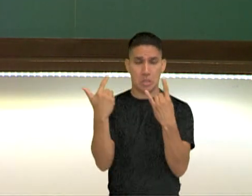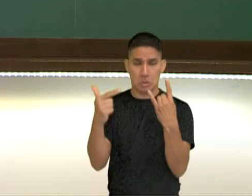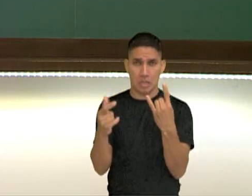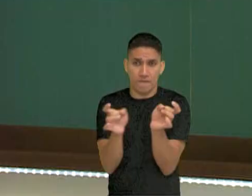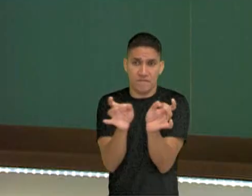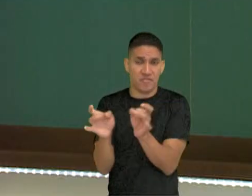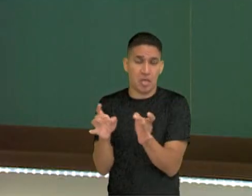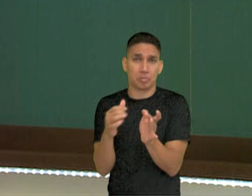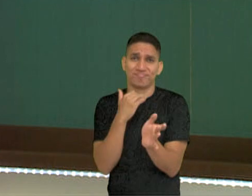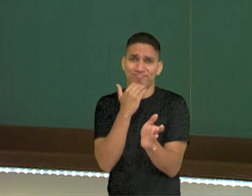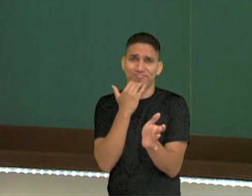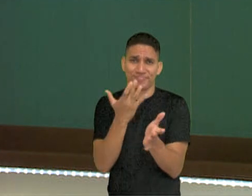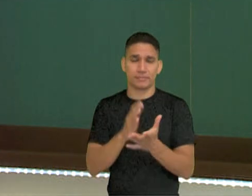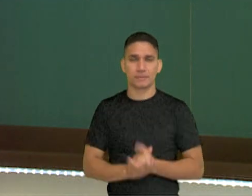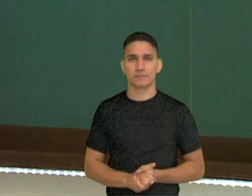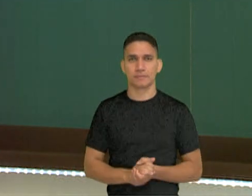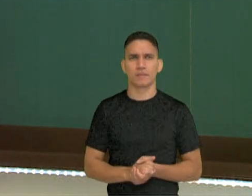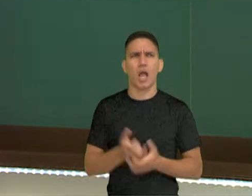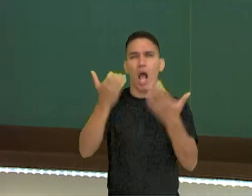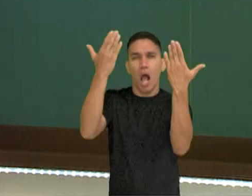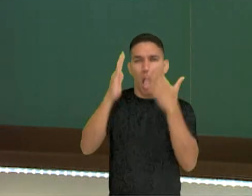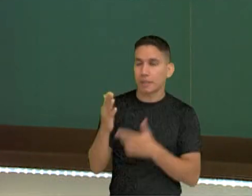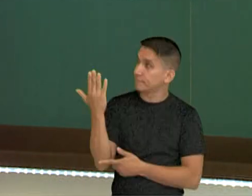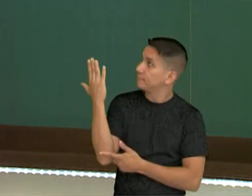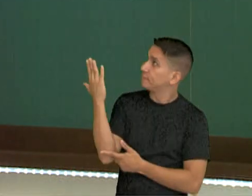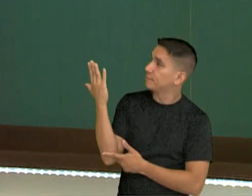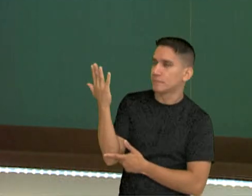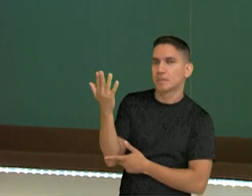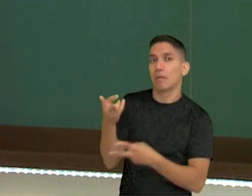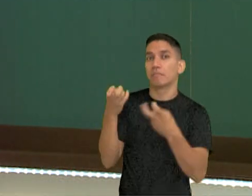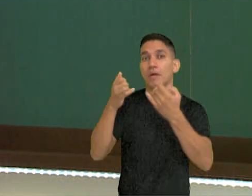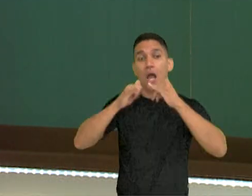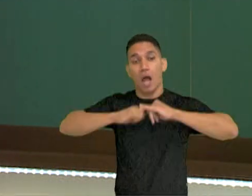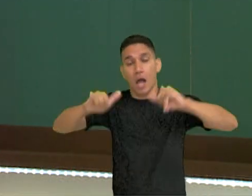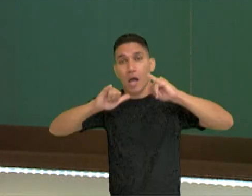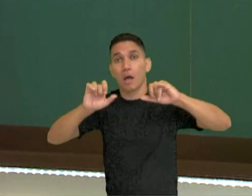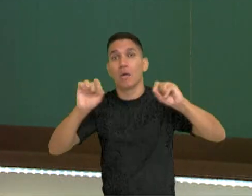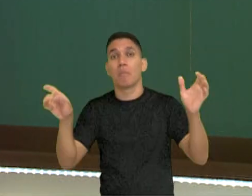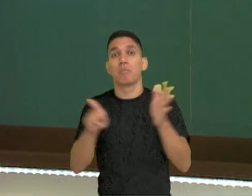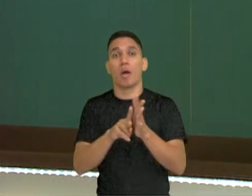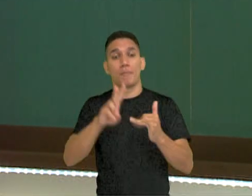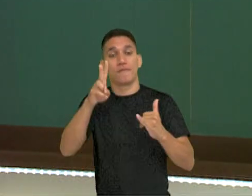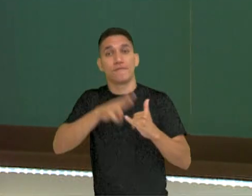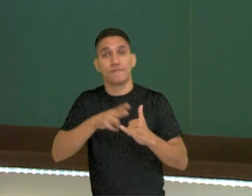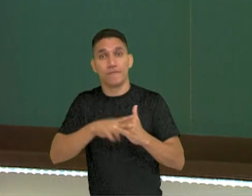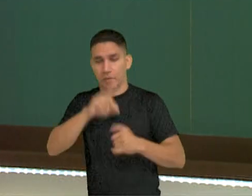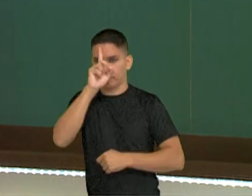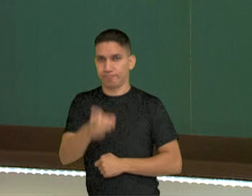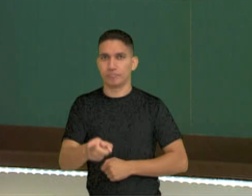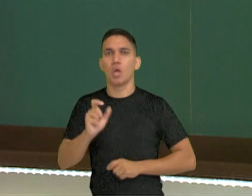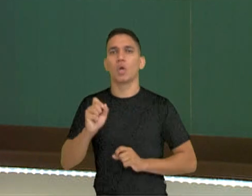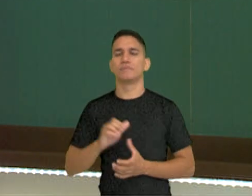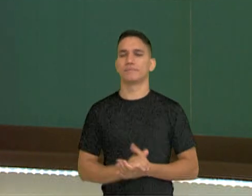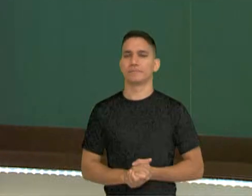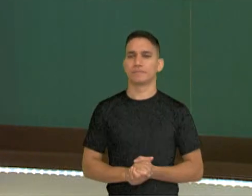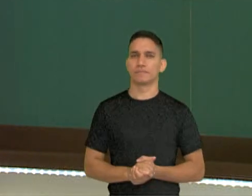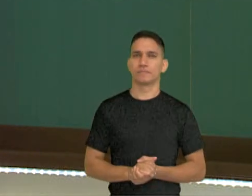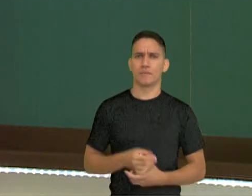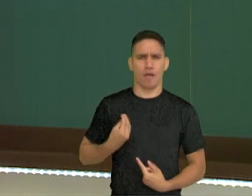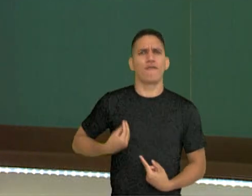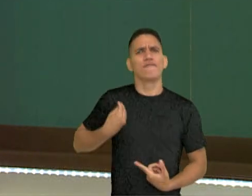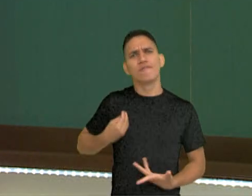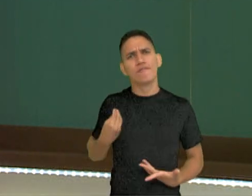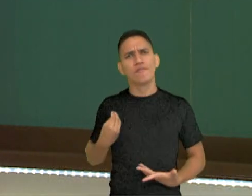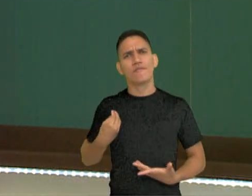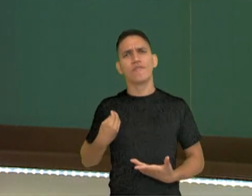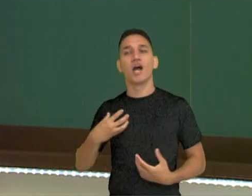Analisando a imagem, podemos afirmar que a propaganda efetua-se por um verbo no imperativo. Viva o lado Coca-Cola